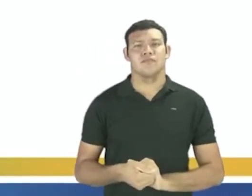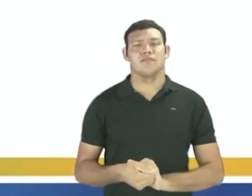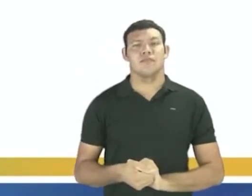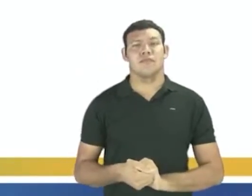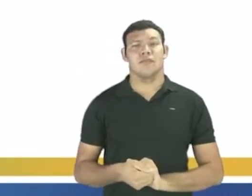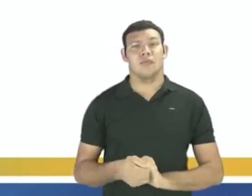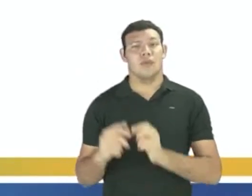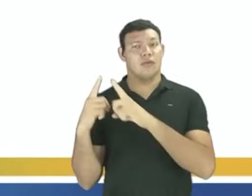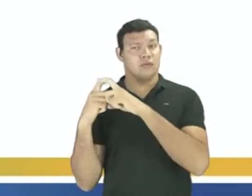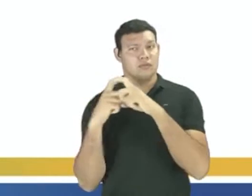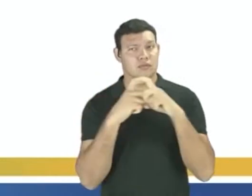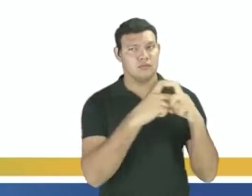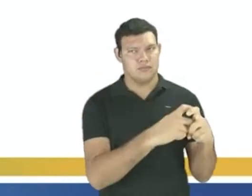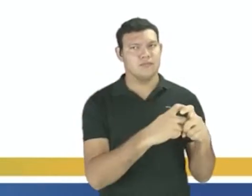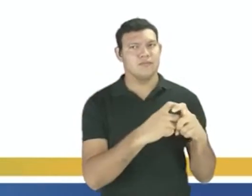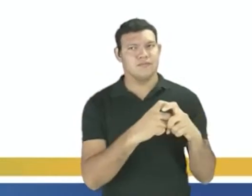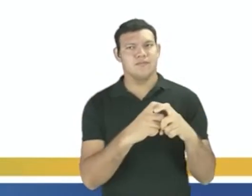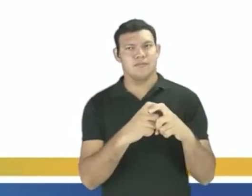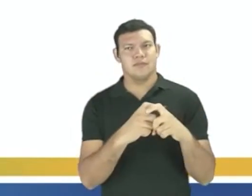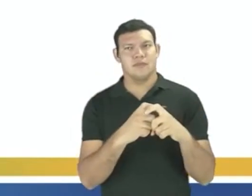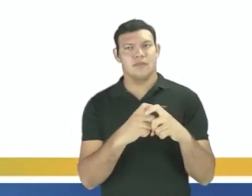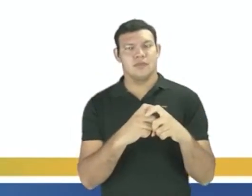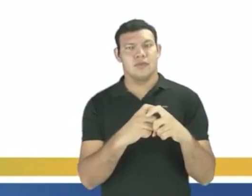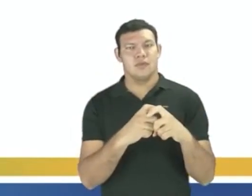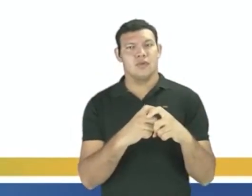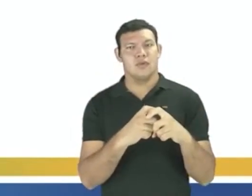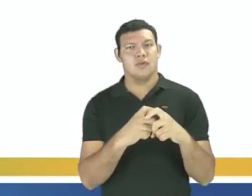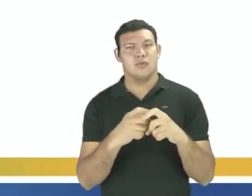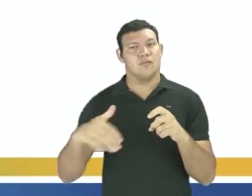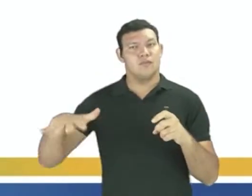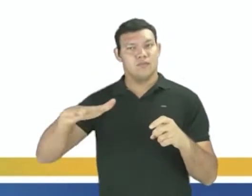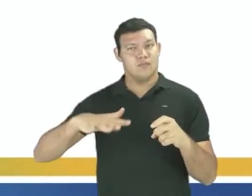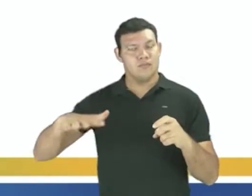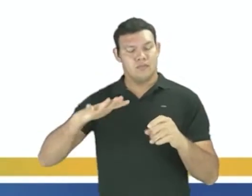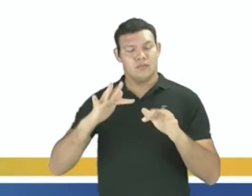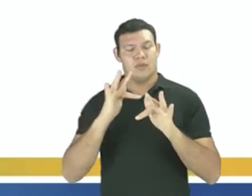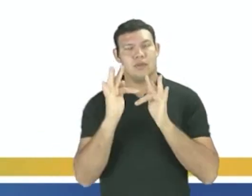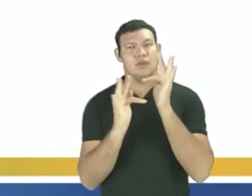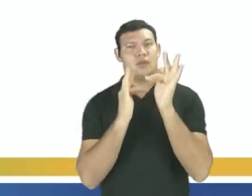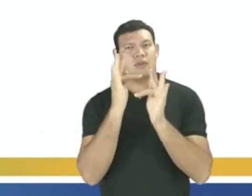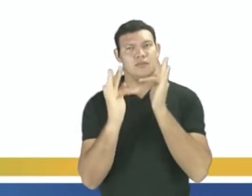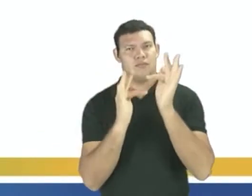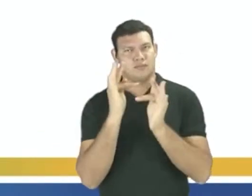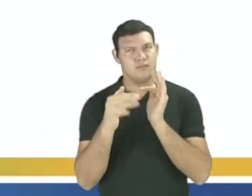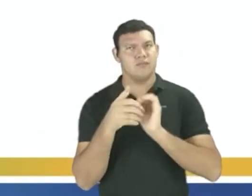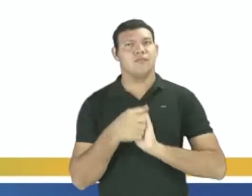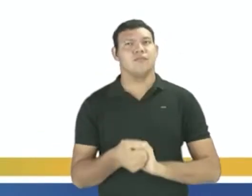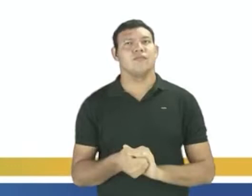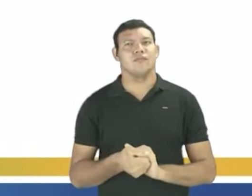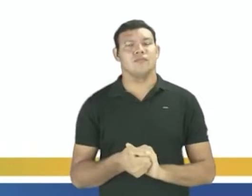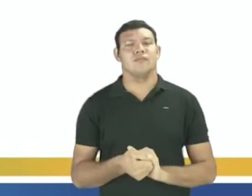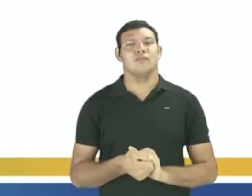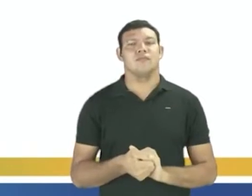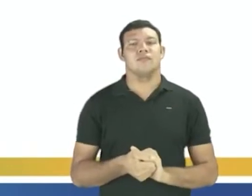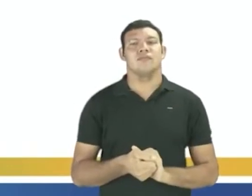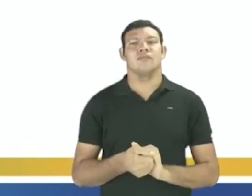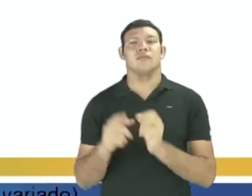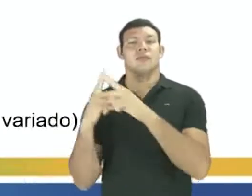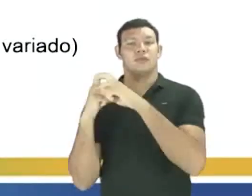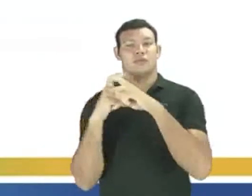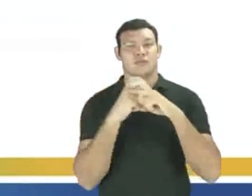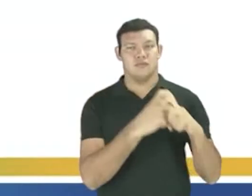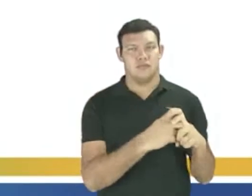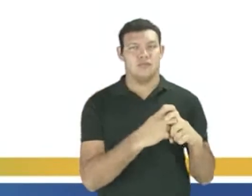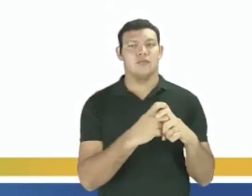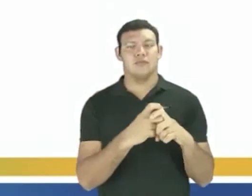de polinômio na física. Então acompanhem comigo aí alguns exemplos de polinômios que são trabalhados na